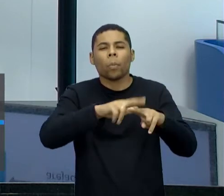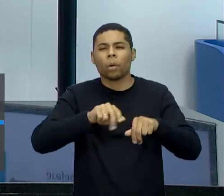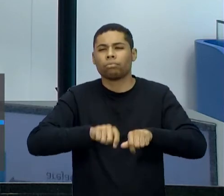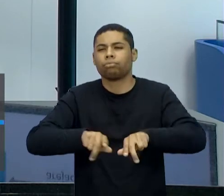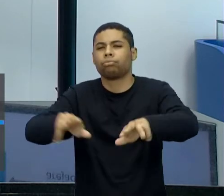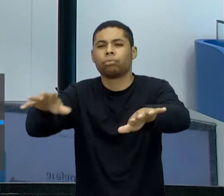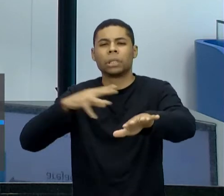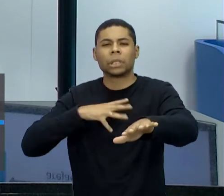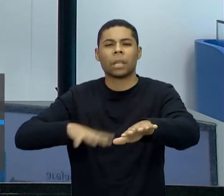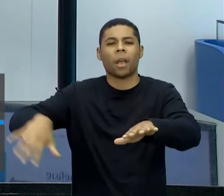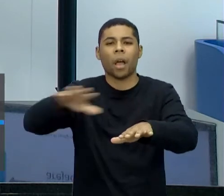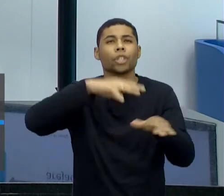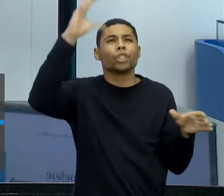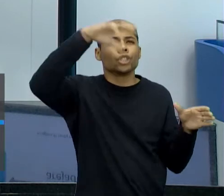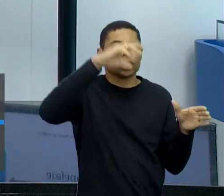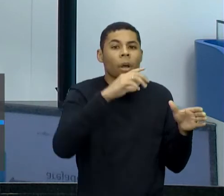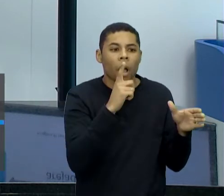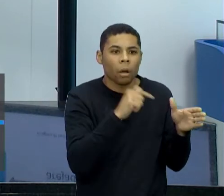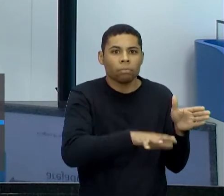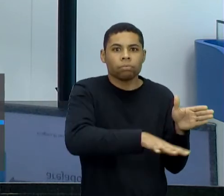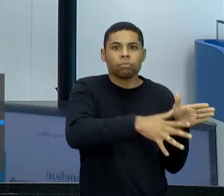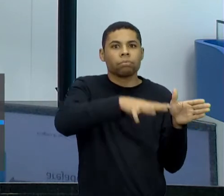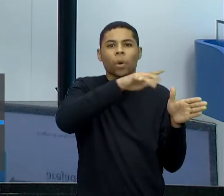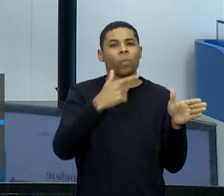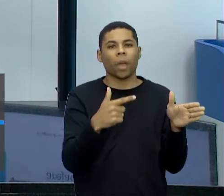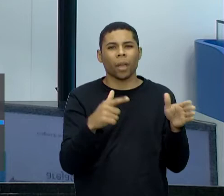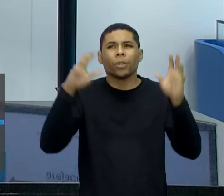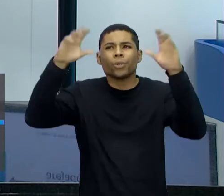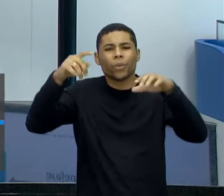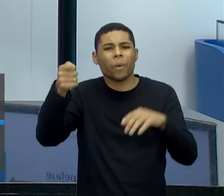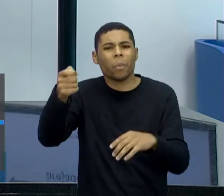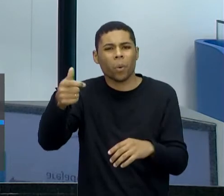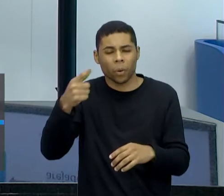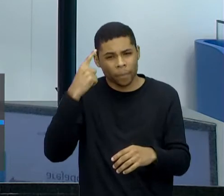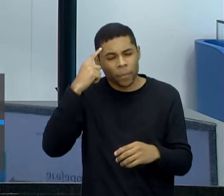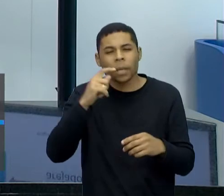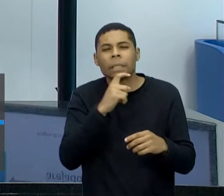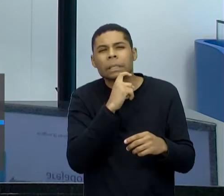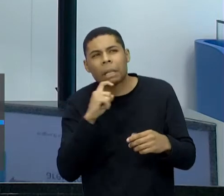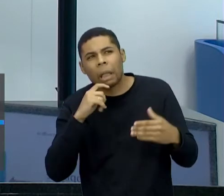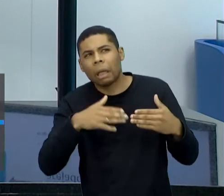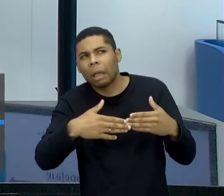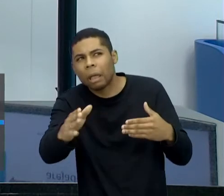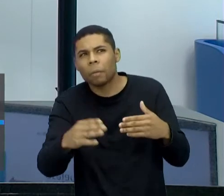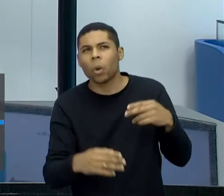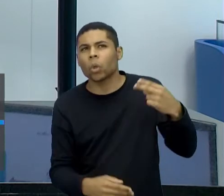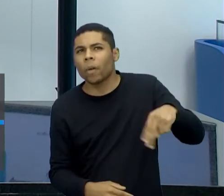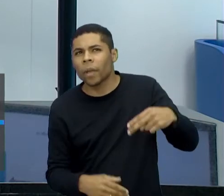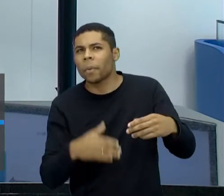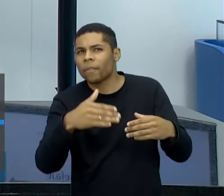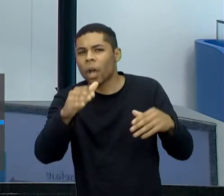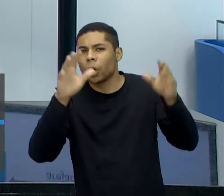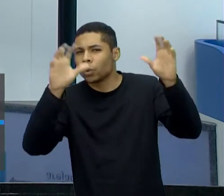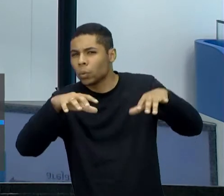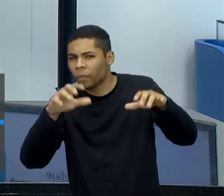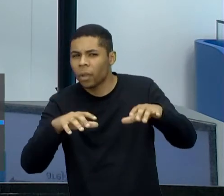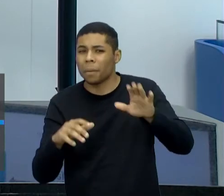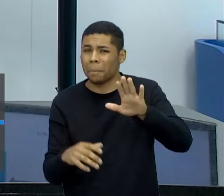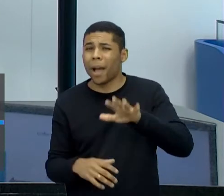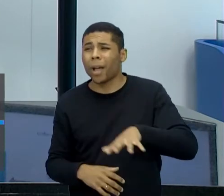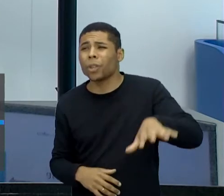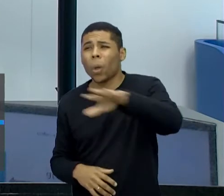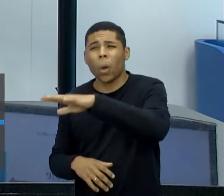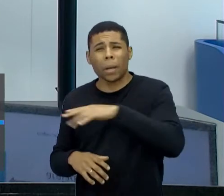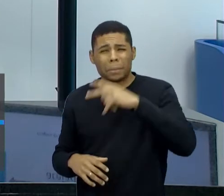época de seca e mesmo aí quando chegar a época das chuvas, né, parte de setembro para frente, novembro para frente, né, somos uma população